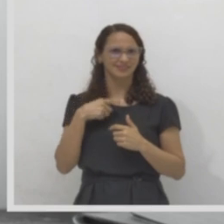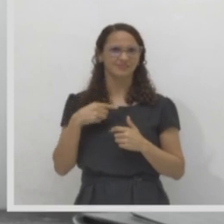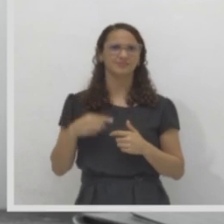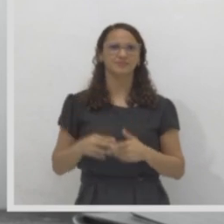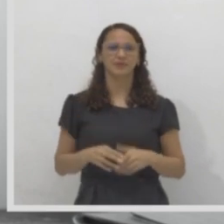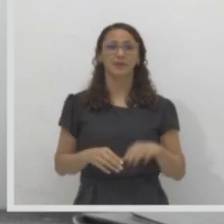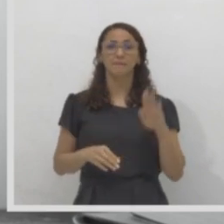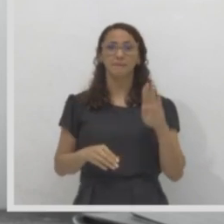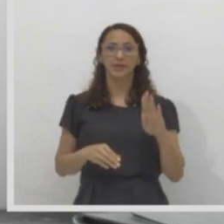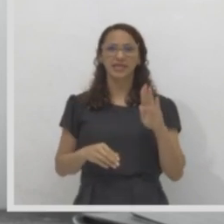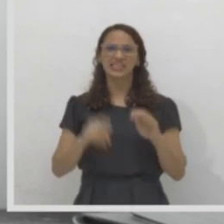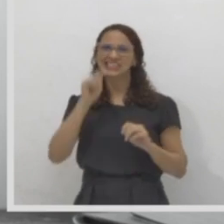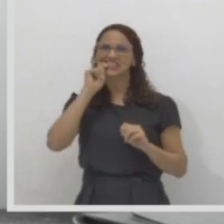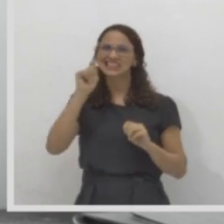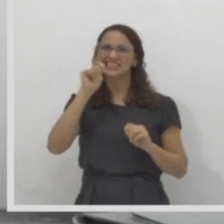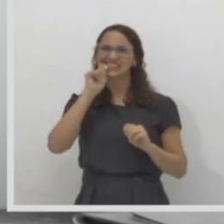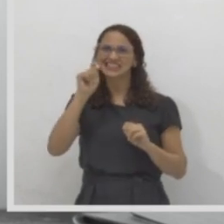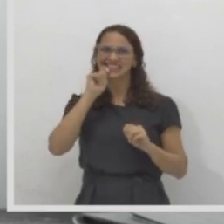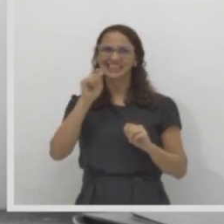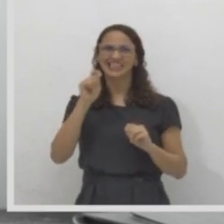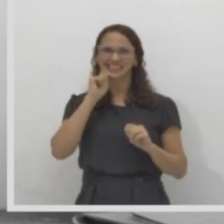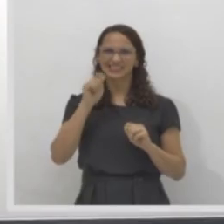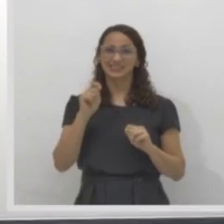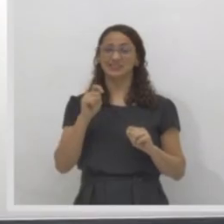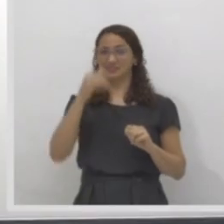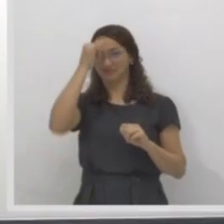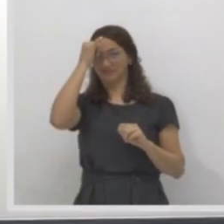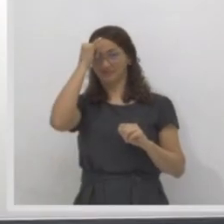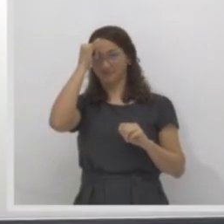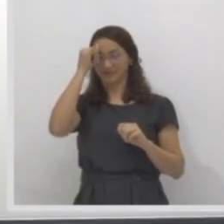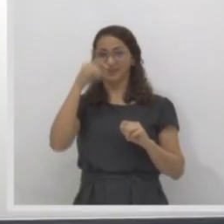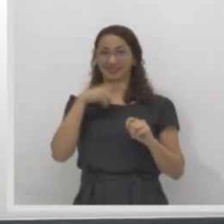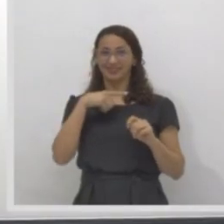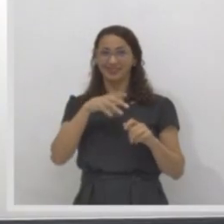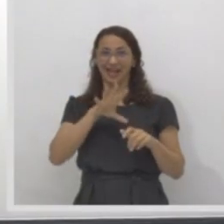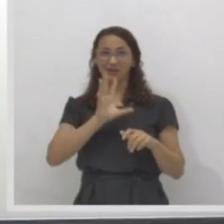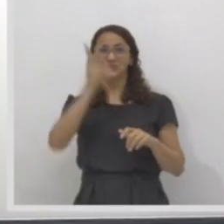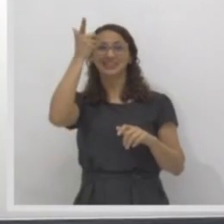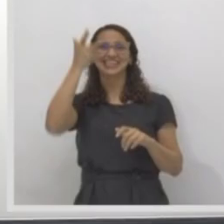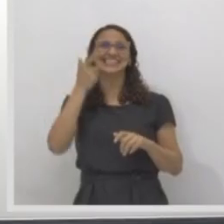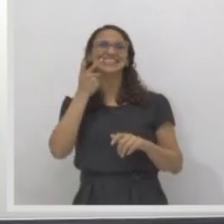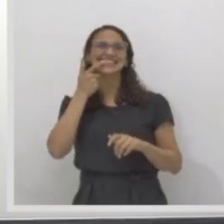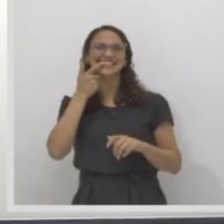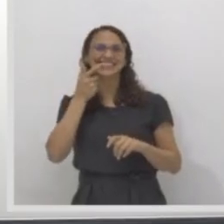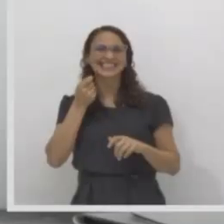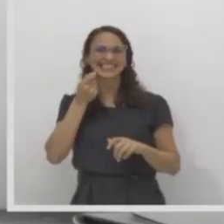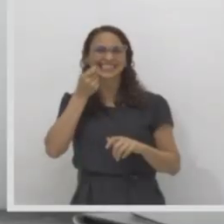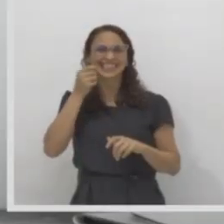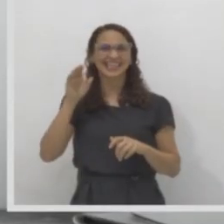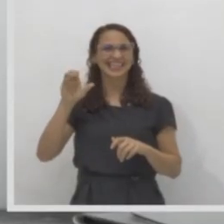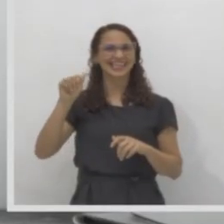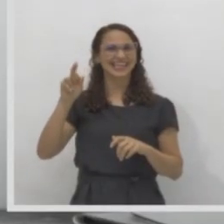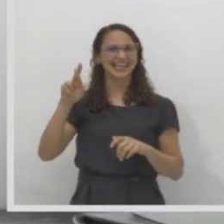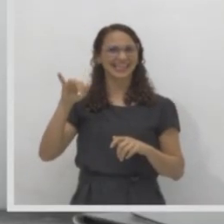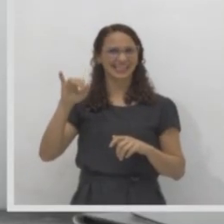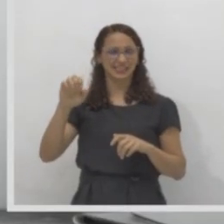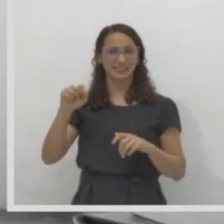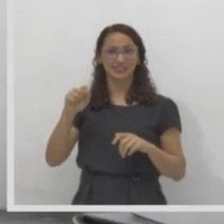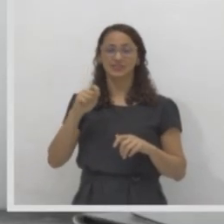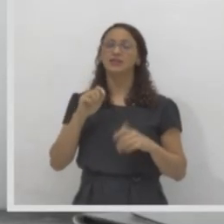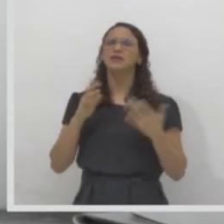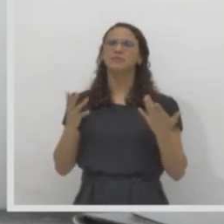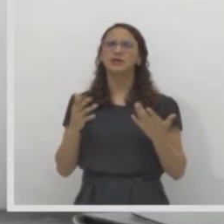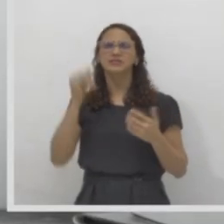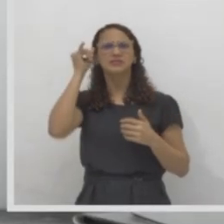pelo chiclete. Isso é muito fácil, a gente até comentou numa outra aula sobre a higiene do corpo. Vamos lá responder? A gente